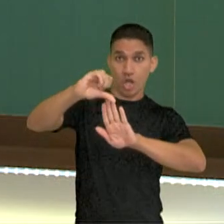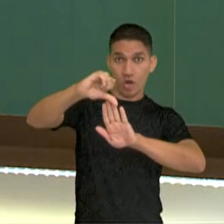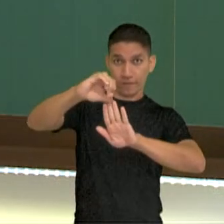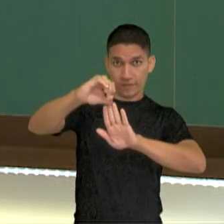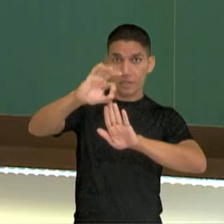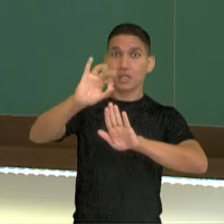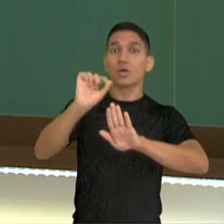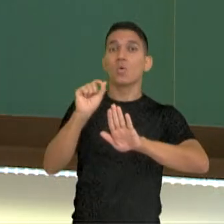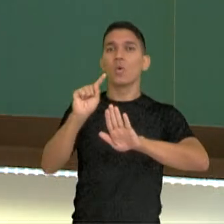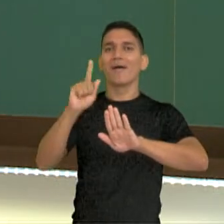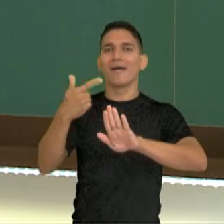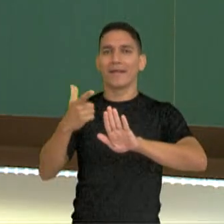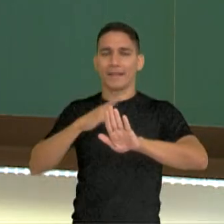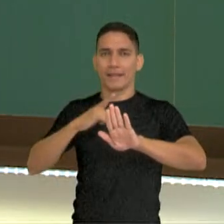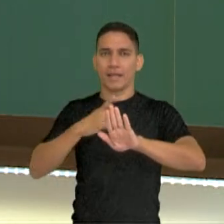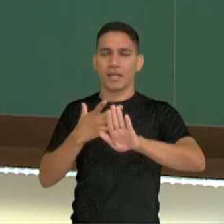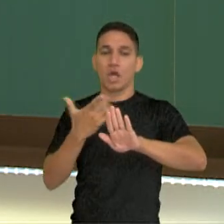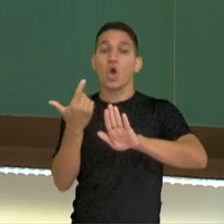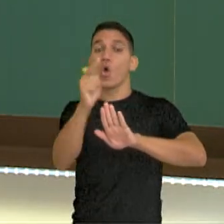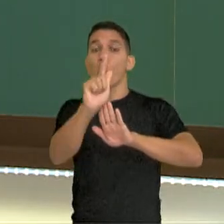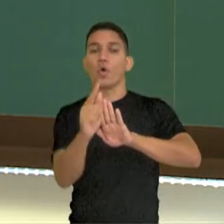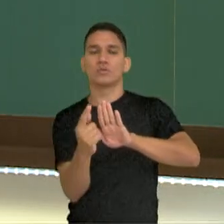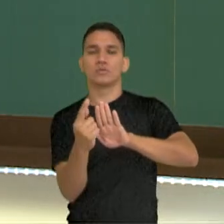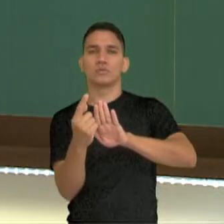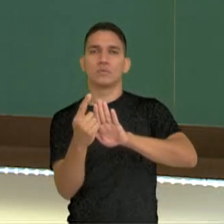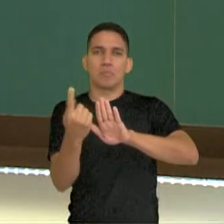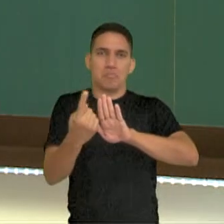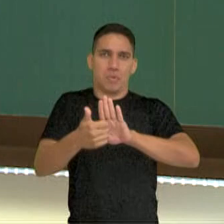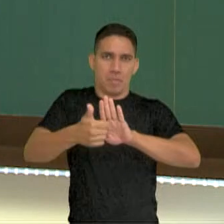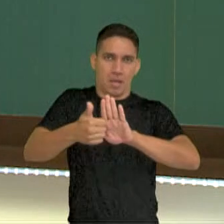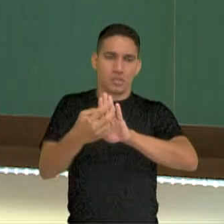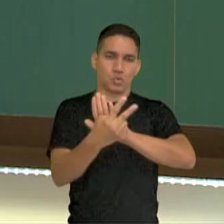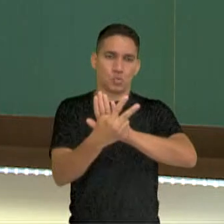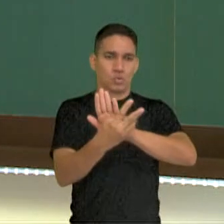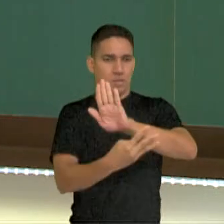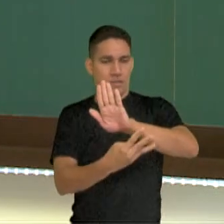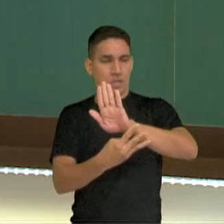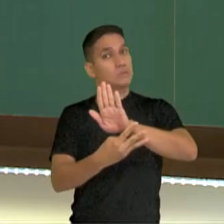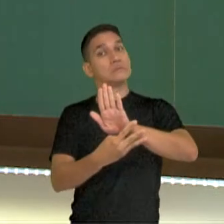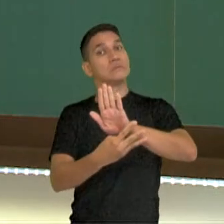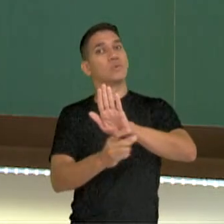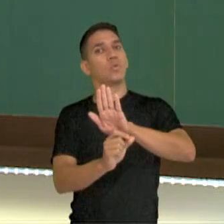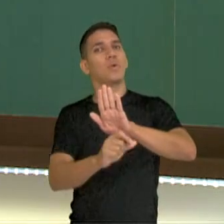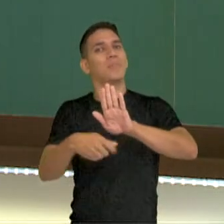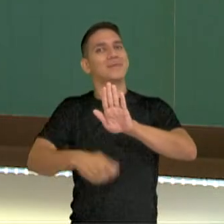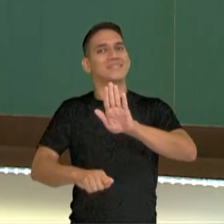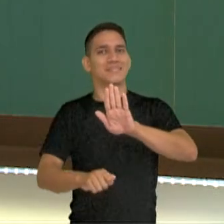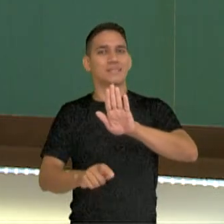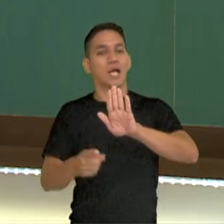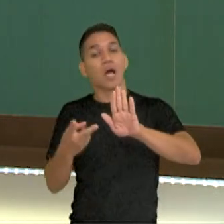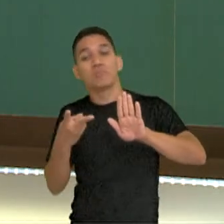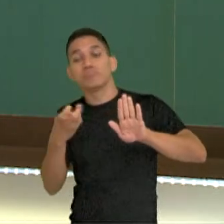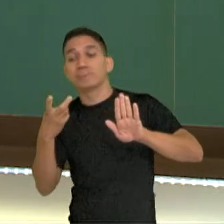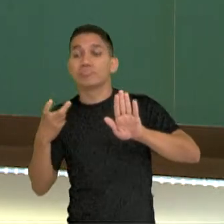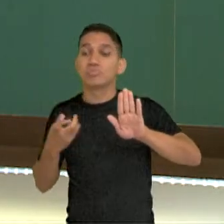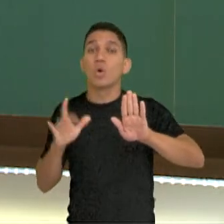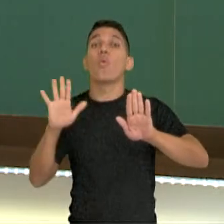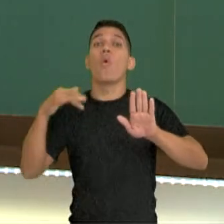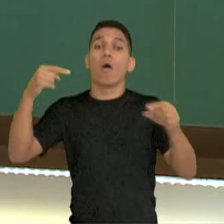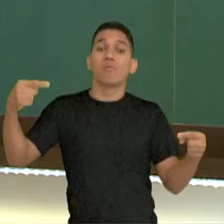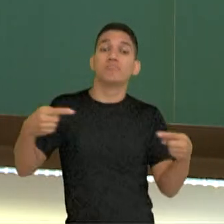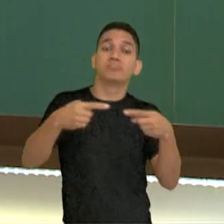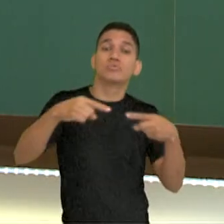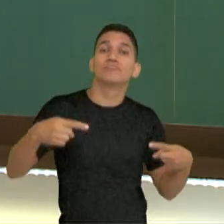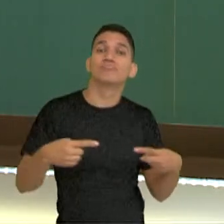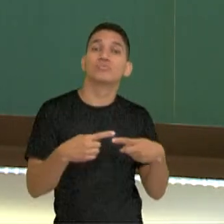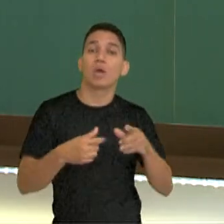que estão em outros quadrantes, primeiro, segundo ou terceiro, você vai precisar daí olhar a correspondência dele